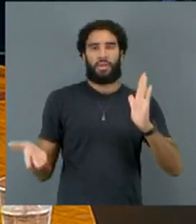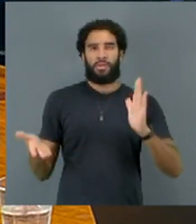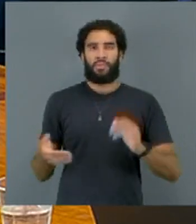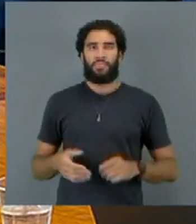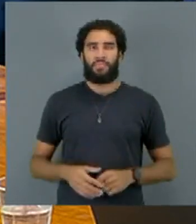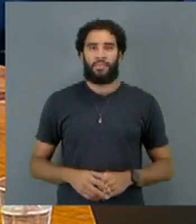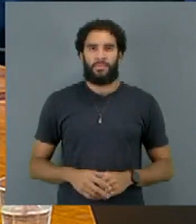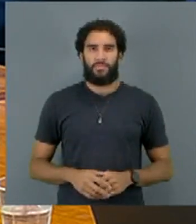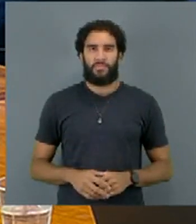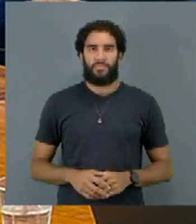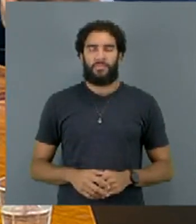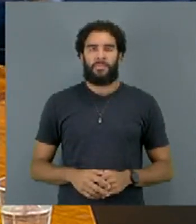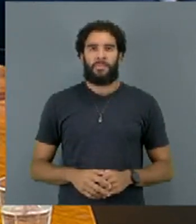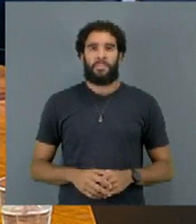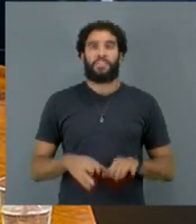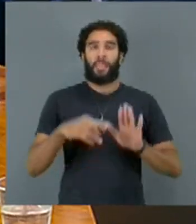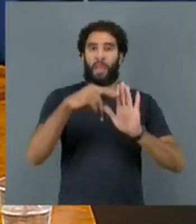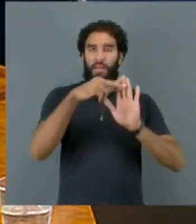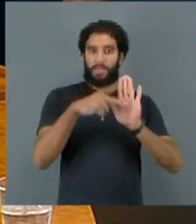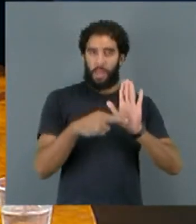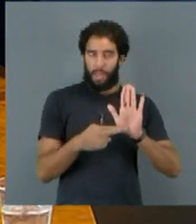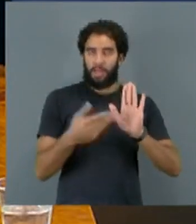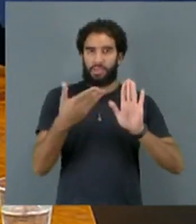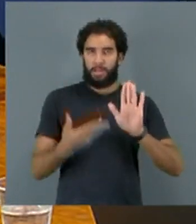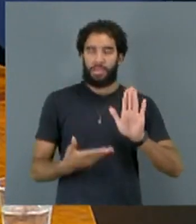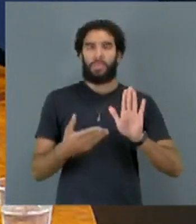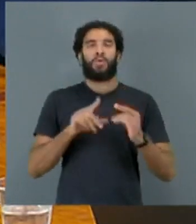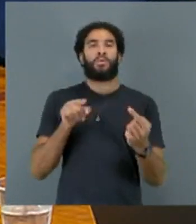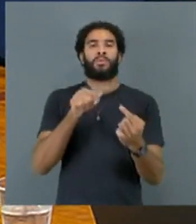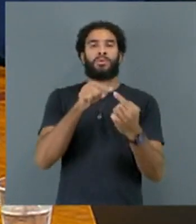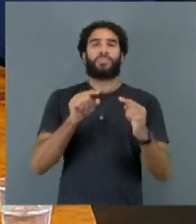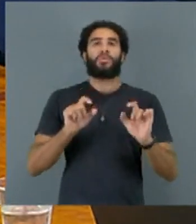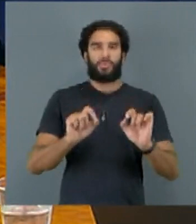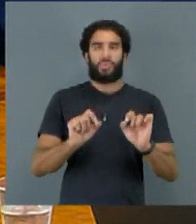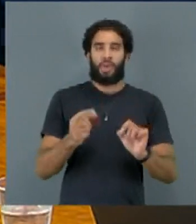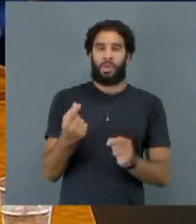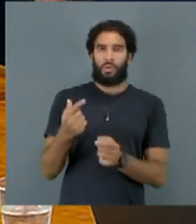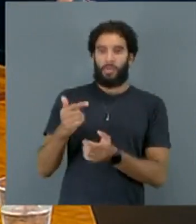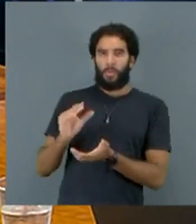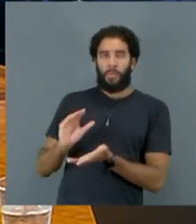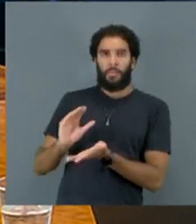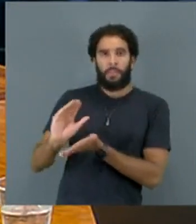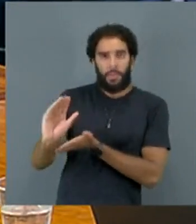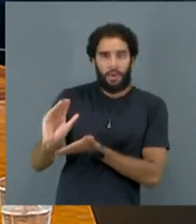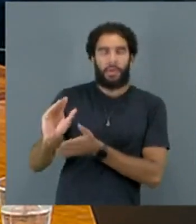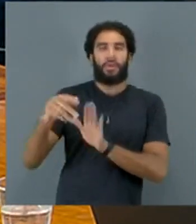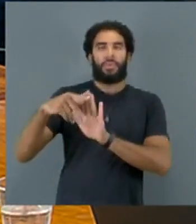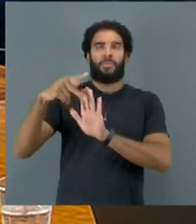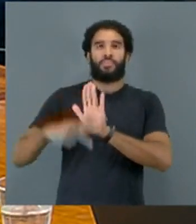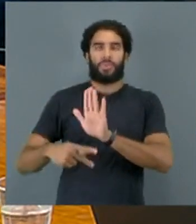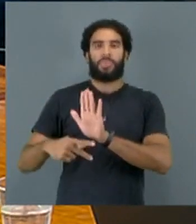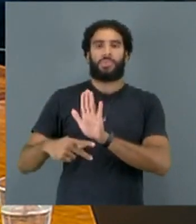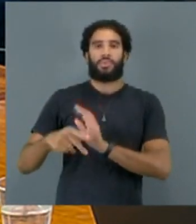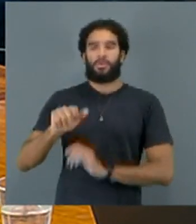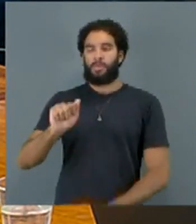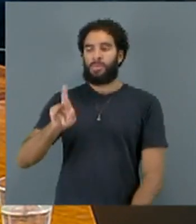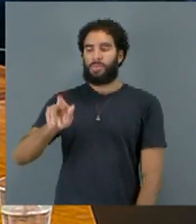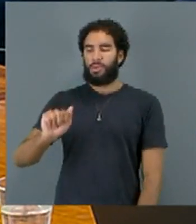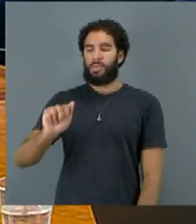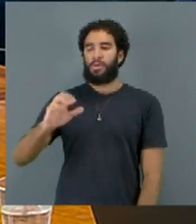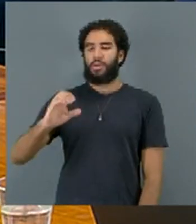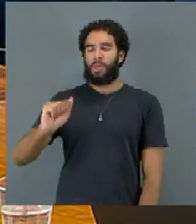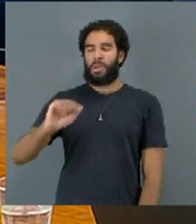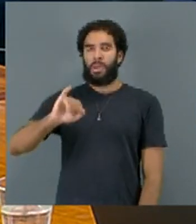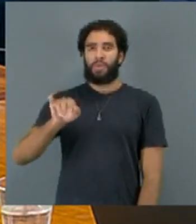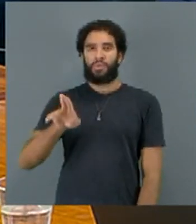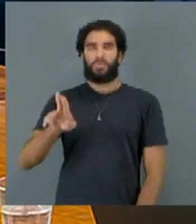Os recursos dessa operação de crédito destinam-se ao financiamento parcial do programa Aracaju Cidade do